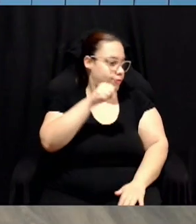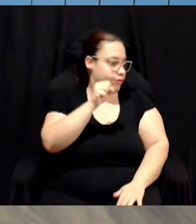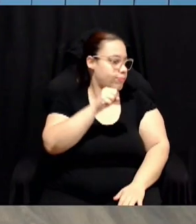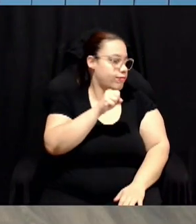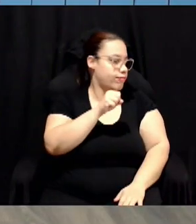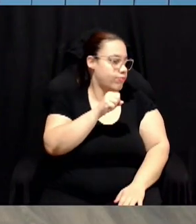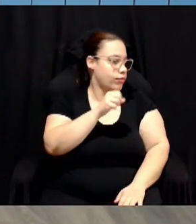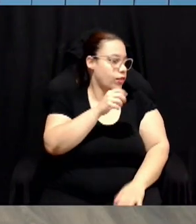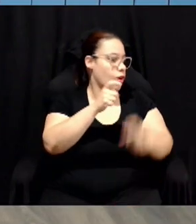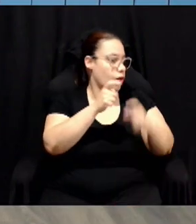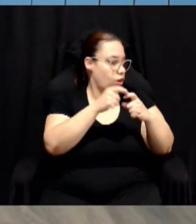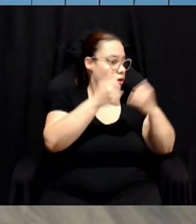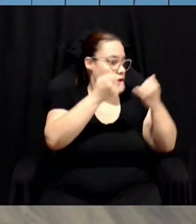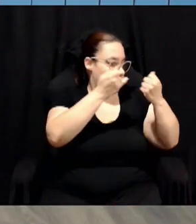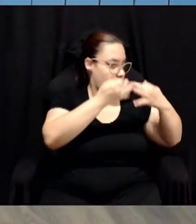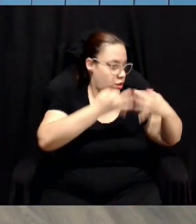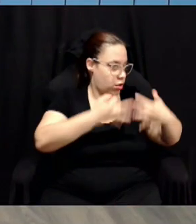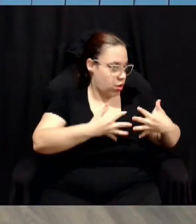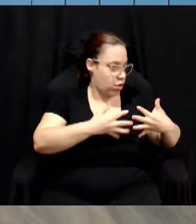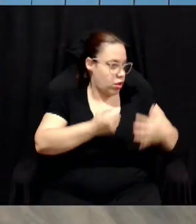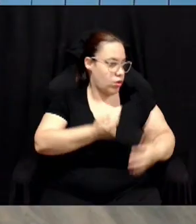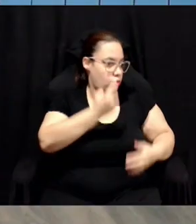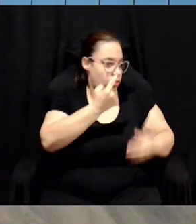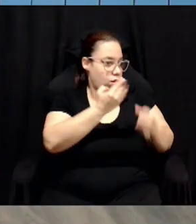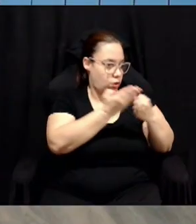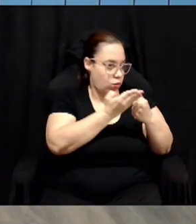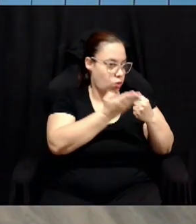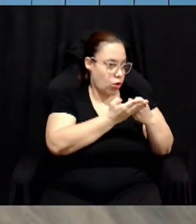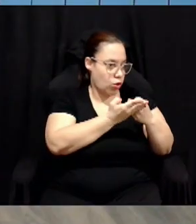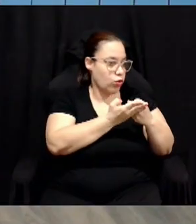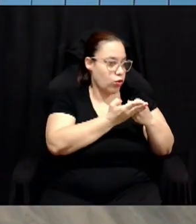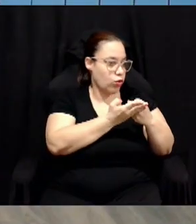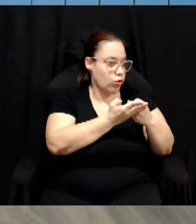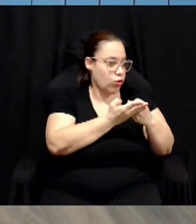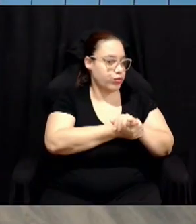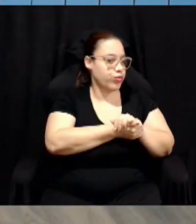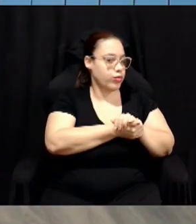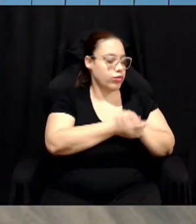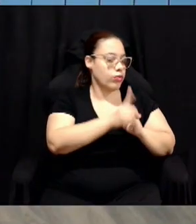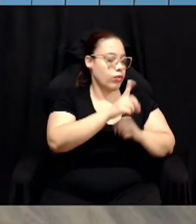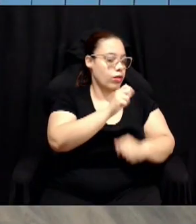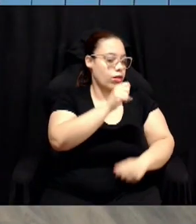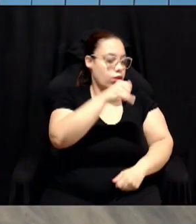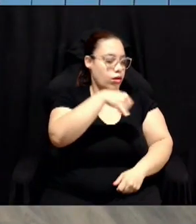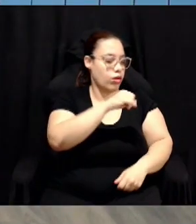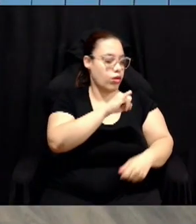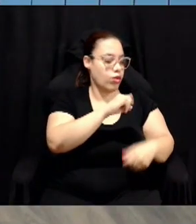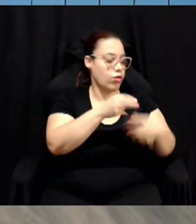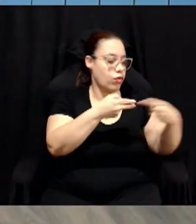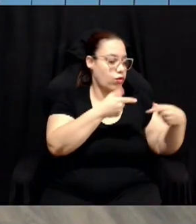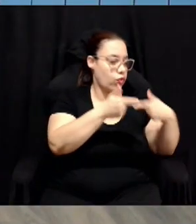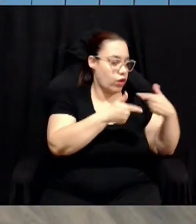estava explicando para a gente aqui no primeiro bloco. Dani, você trabalha atualmente também?